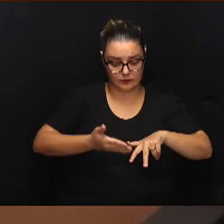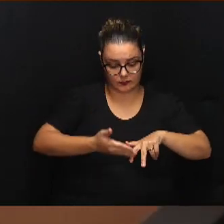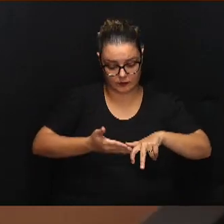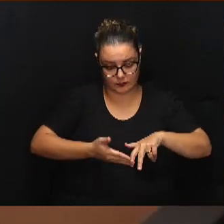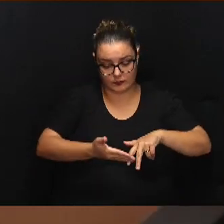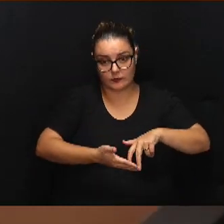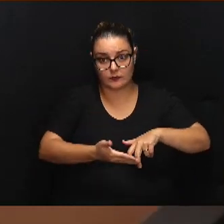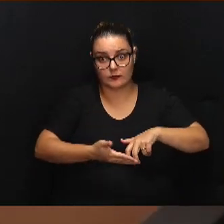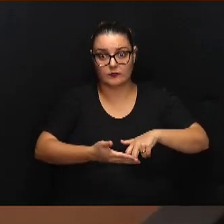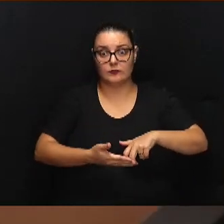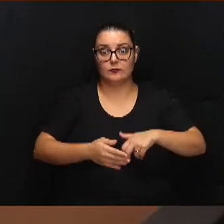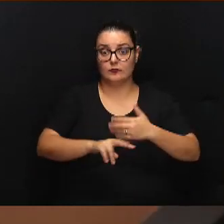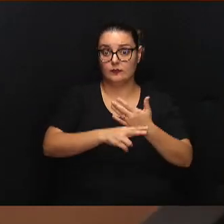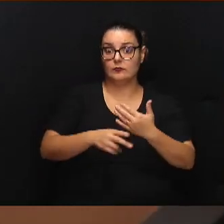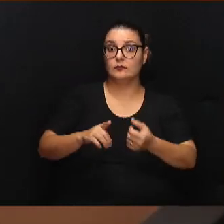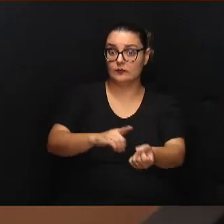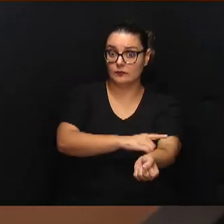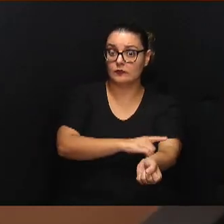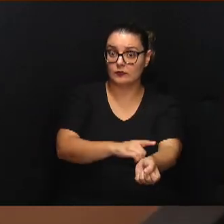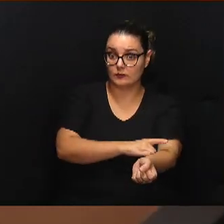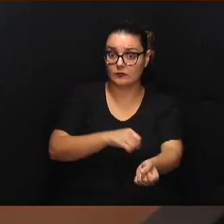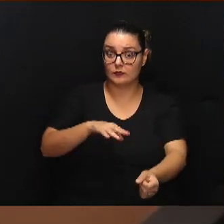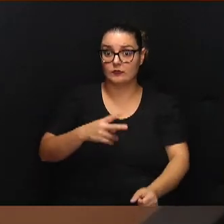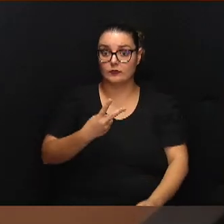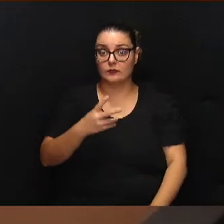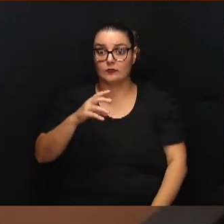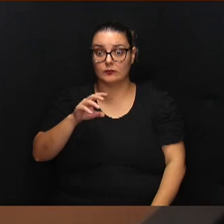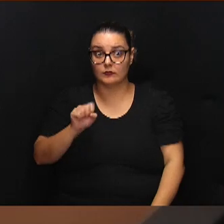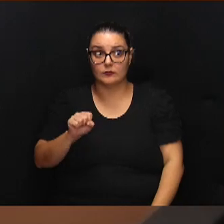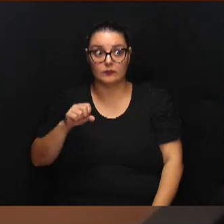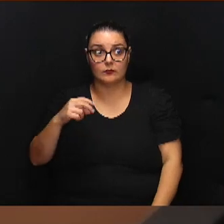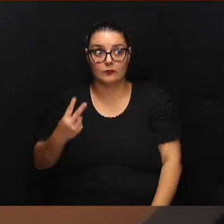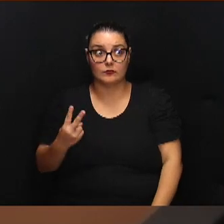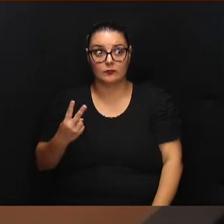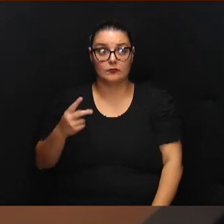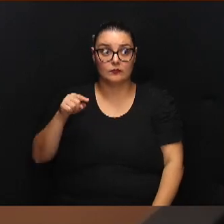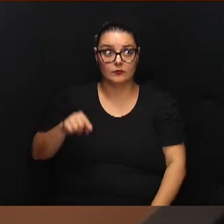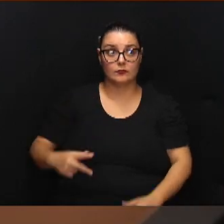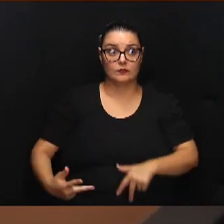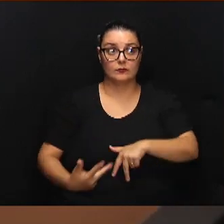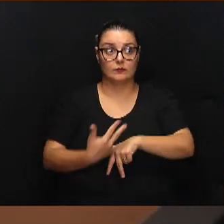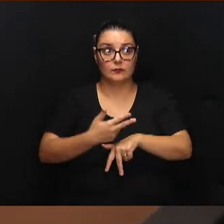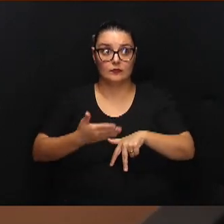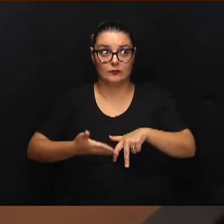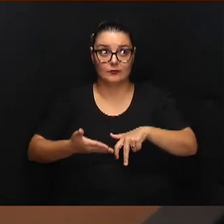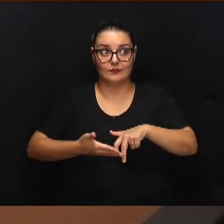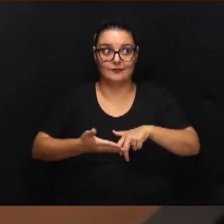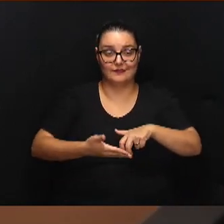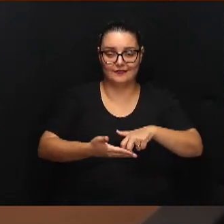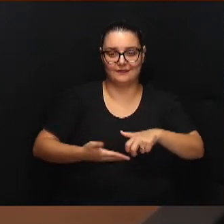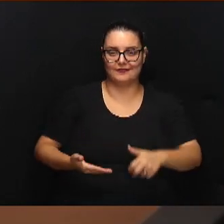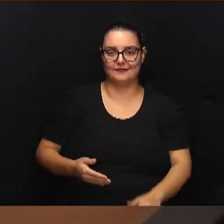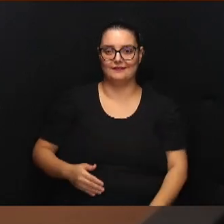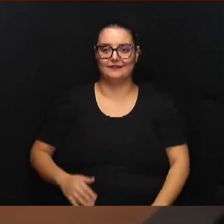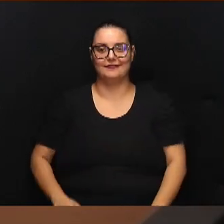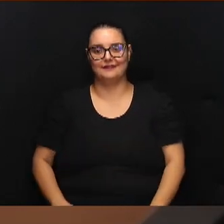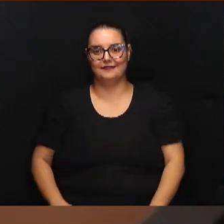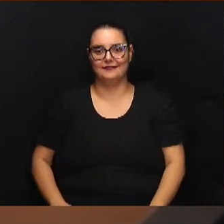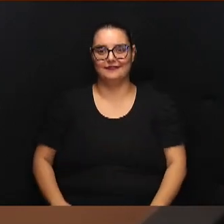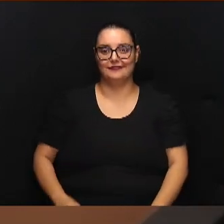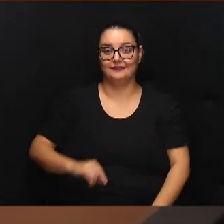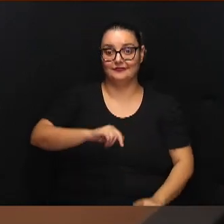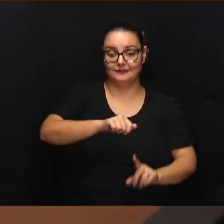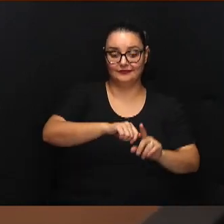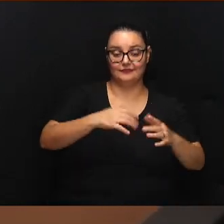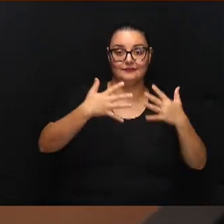em decorrência do diabetes. Mais de 282 mil cirurgias de amputação de membros inferiores entre janeiro